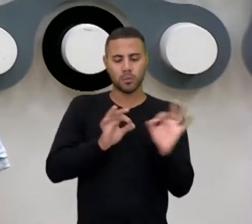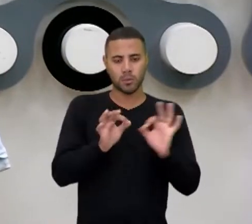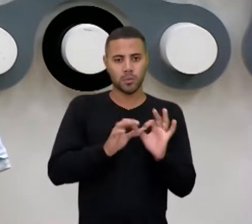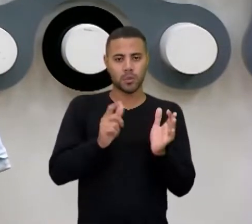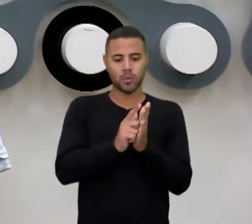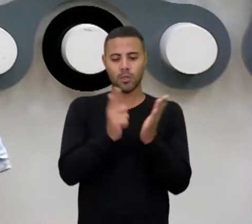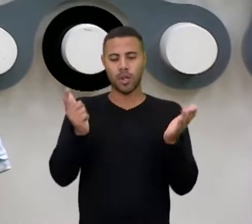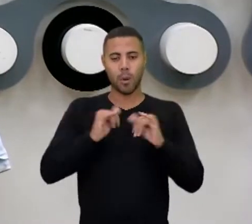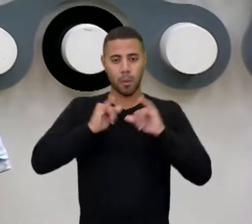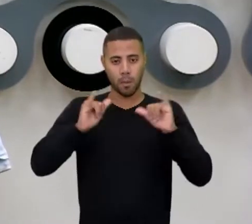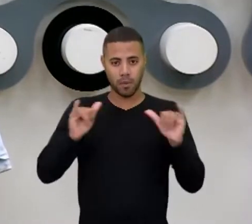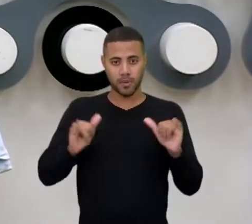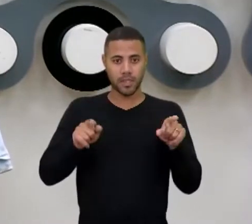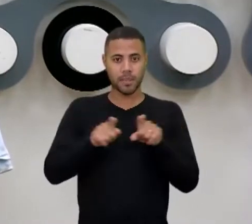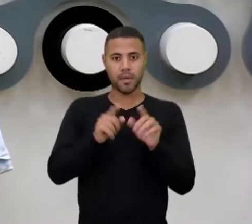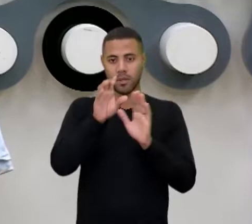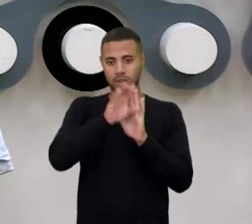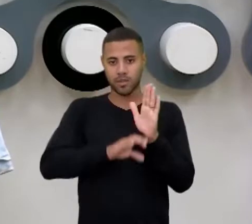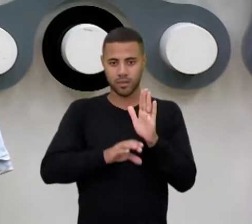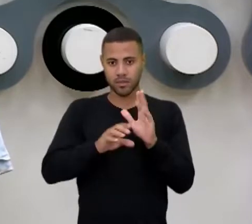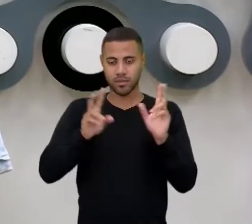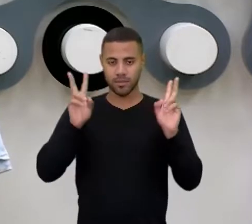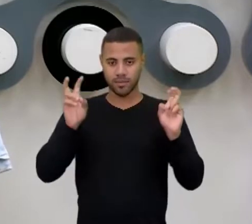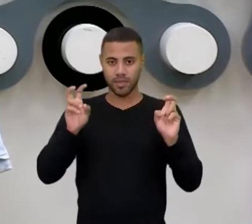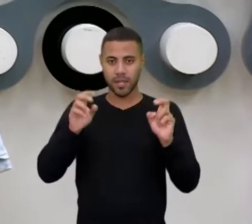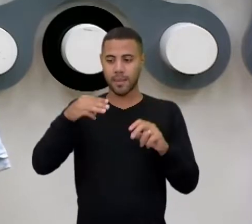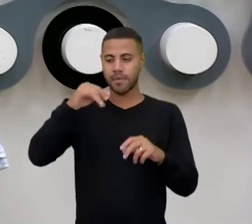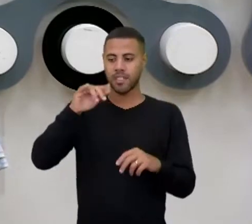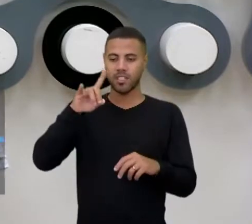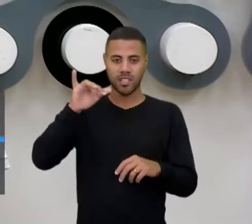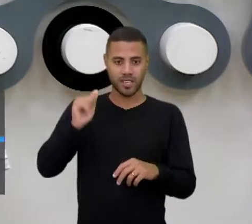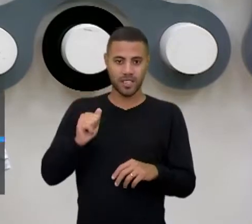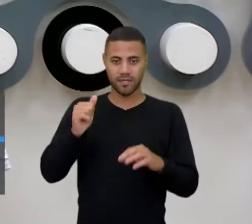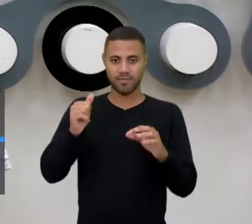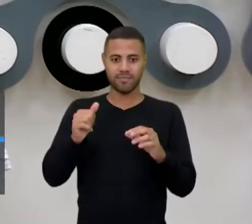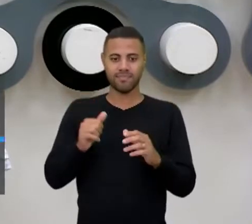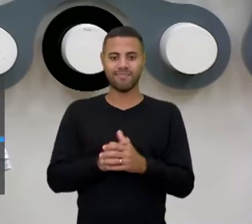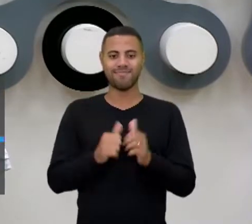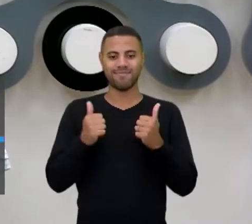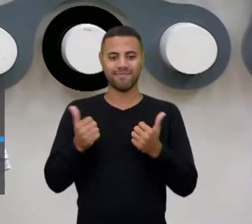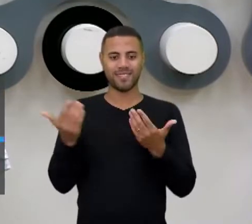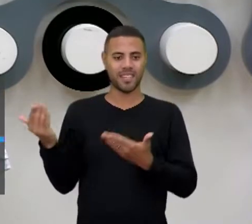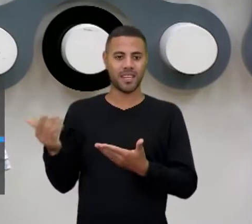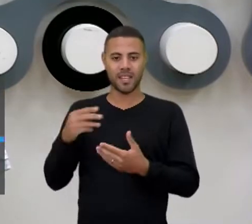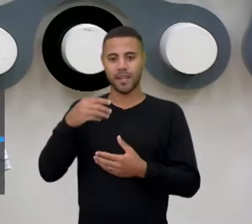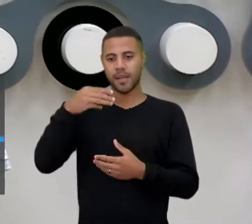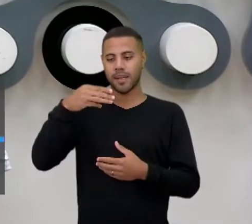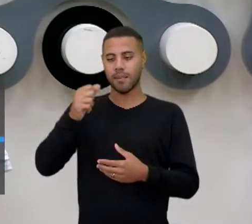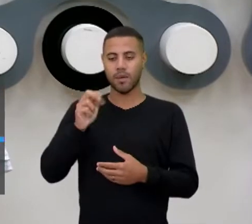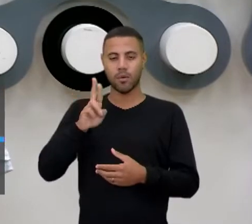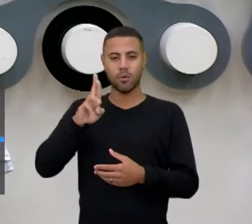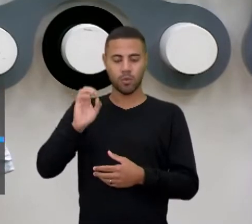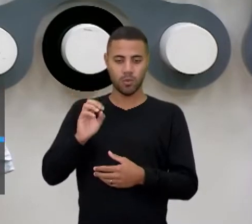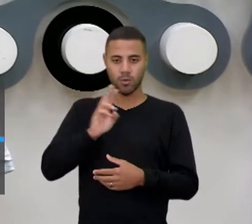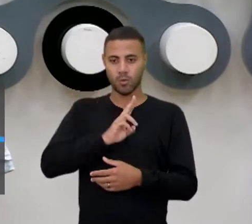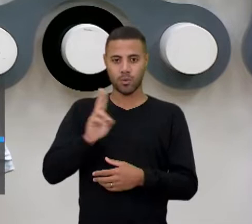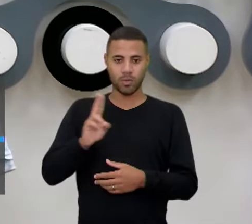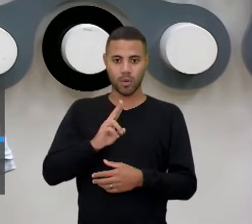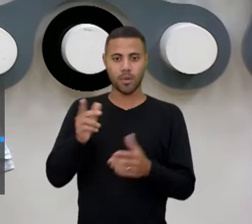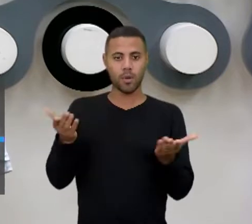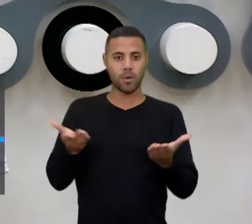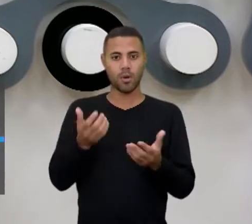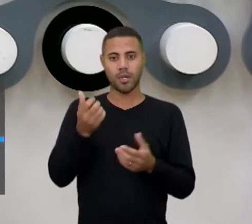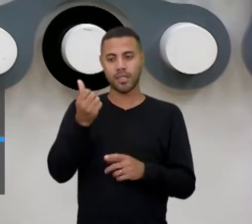Aprofundamento Curricular, #Se Liga na Mídia. Eu sou o professor Mauro Farias. Hoje a nossa aula faz parte da semana C, né, Semana de